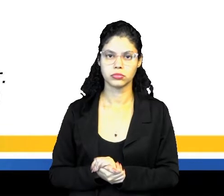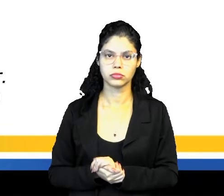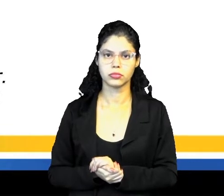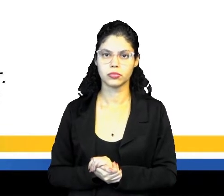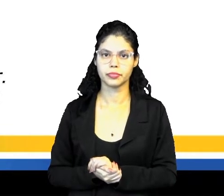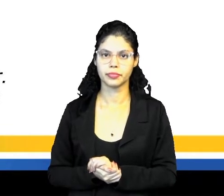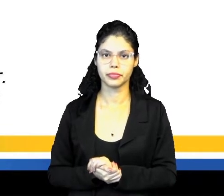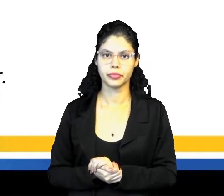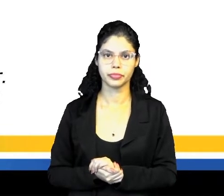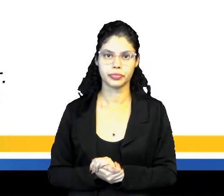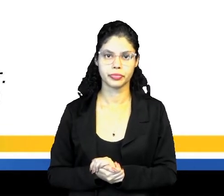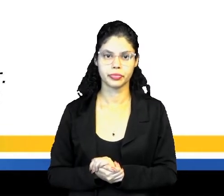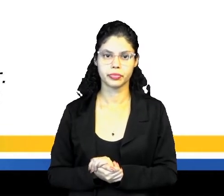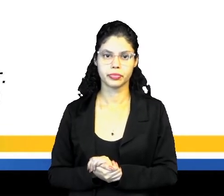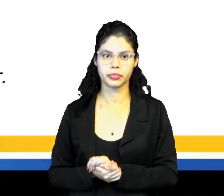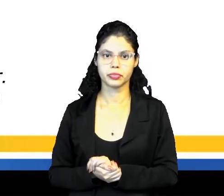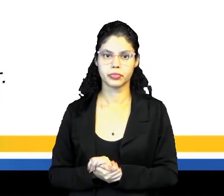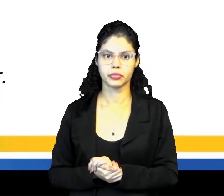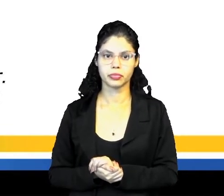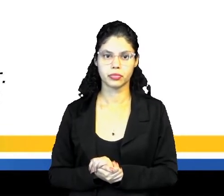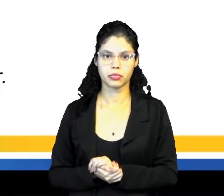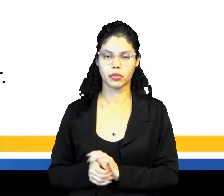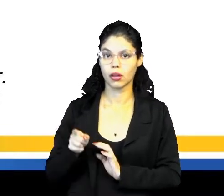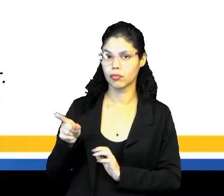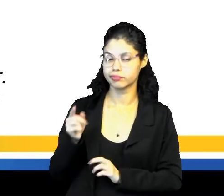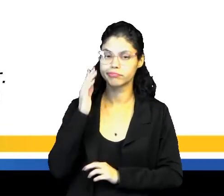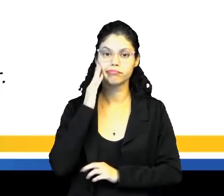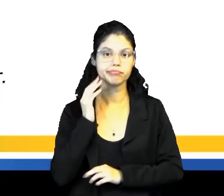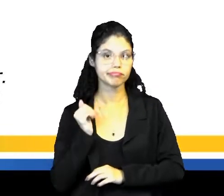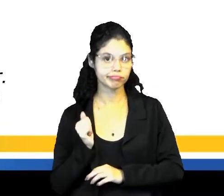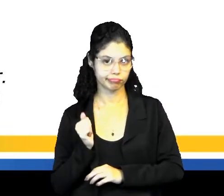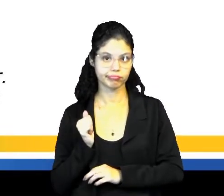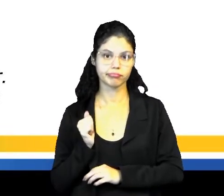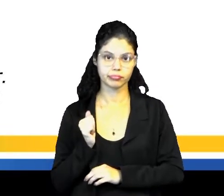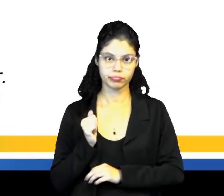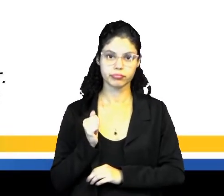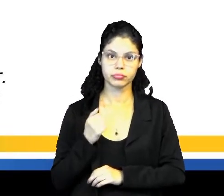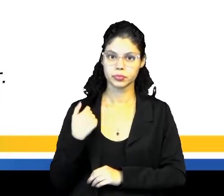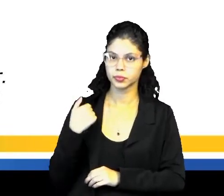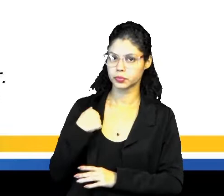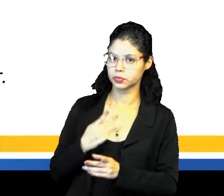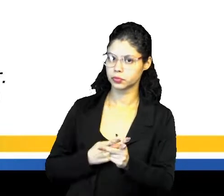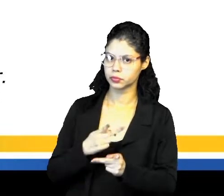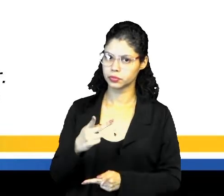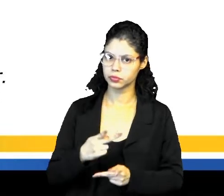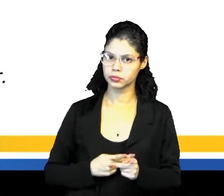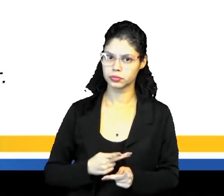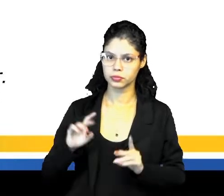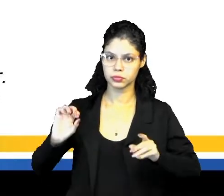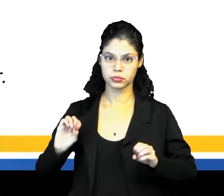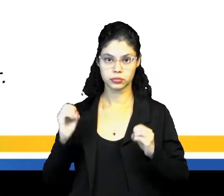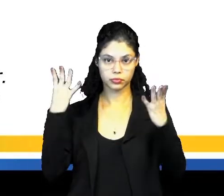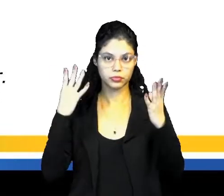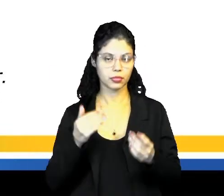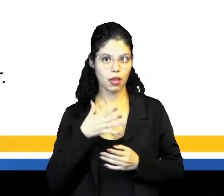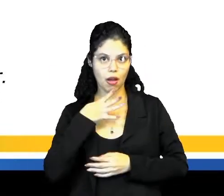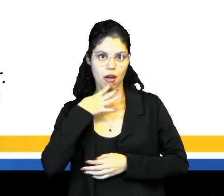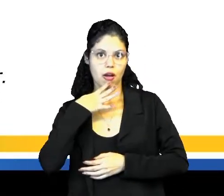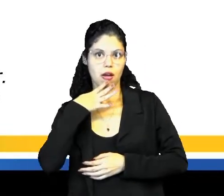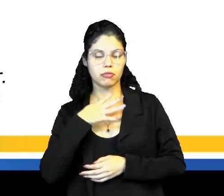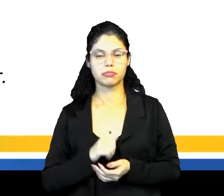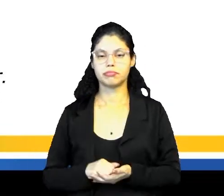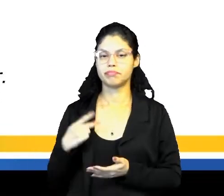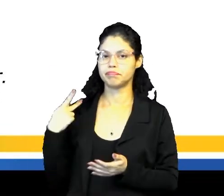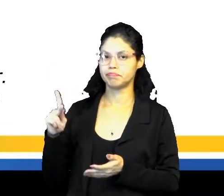planning a surprise party for her. Ela ficou sabendo que eu estava planejando uma festa surpresa